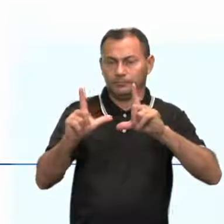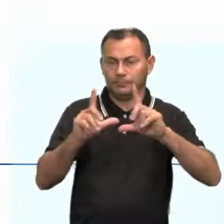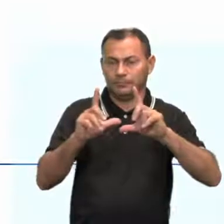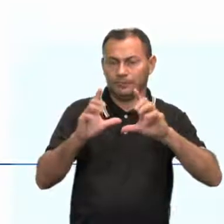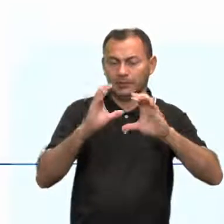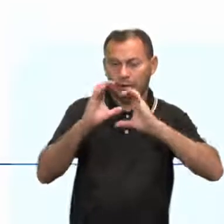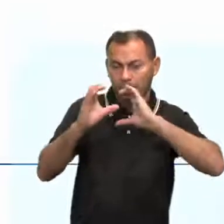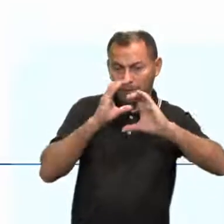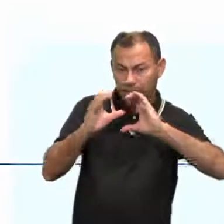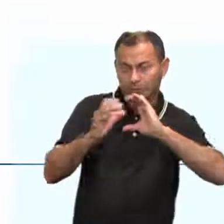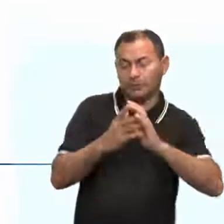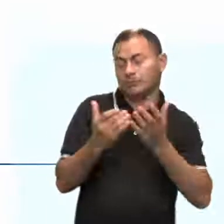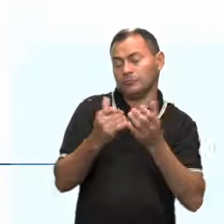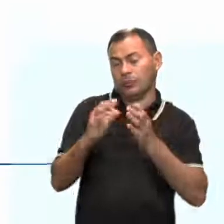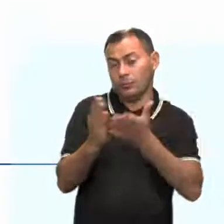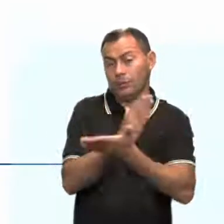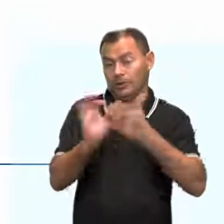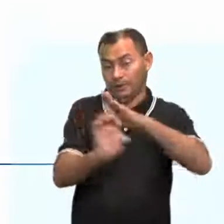eu falo de celular,